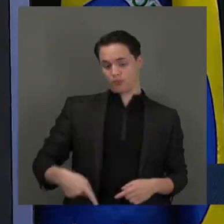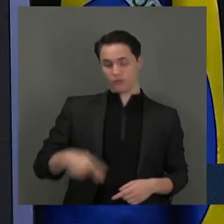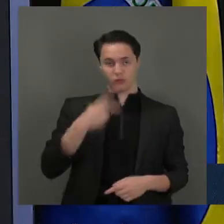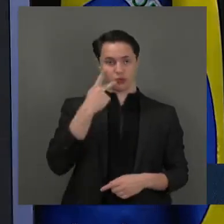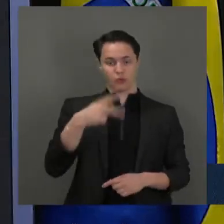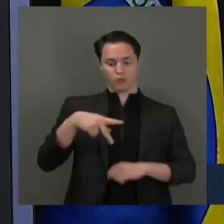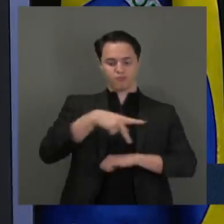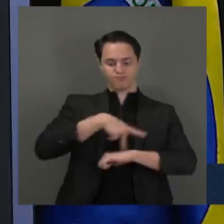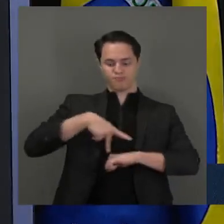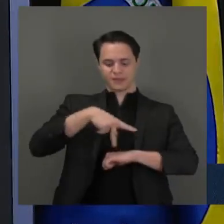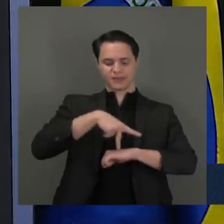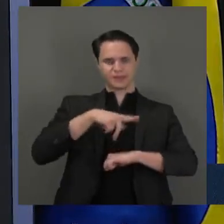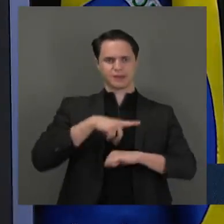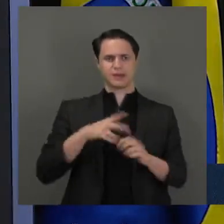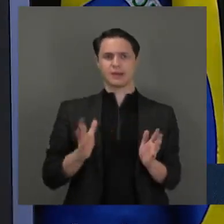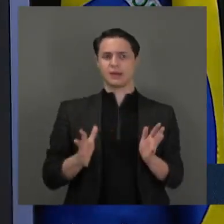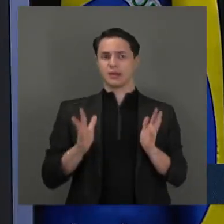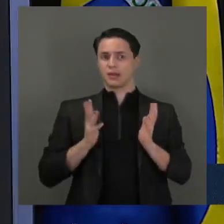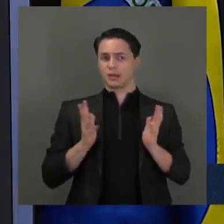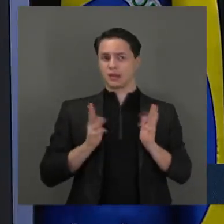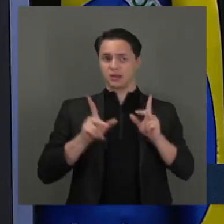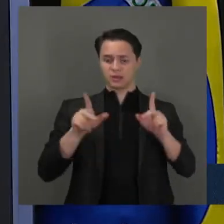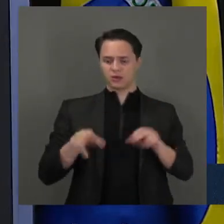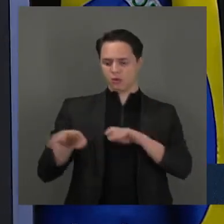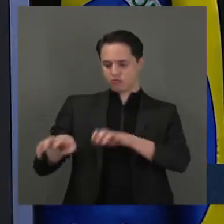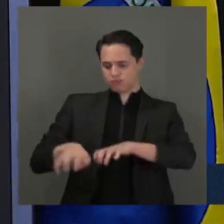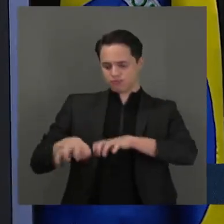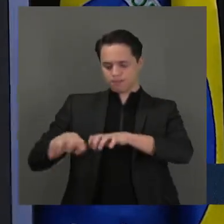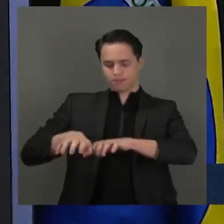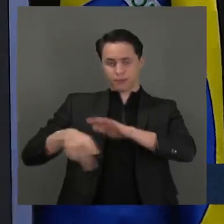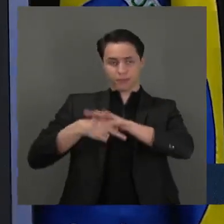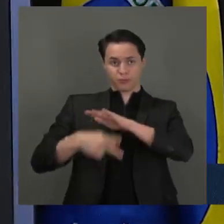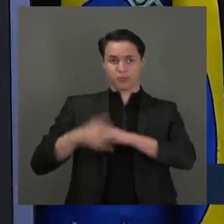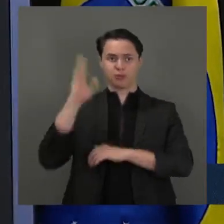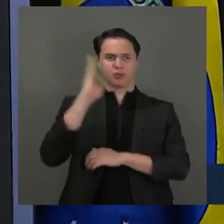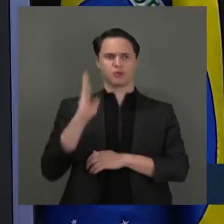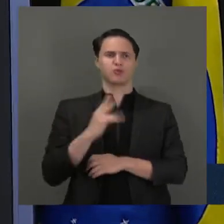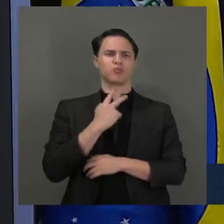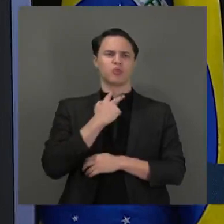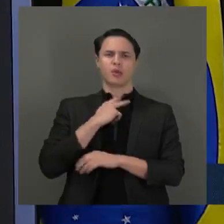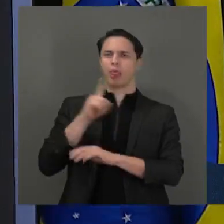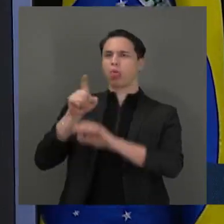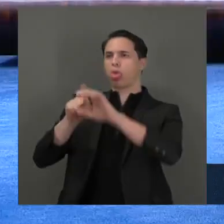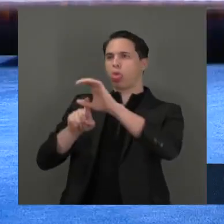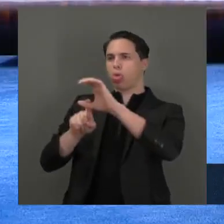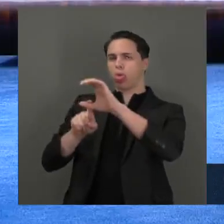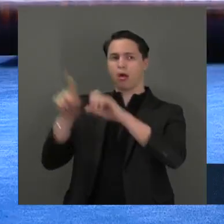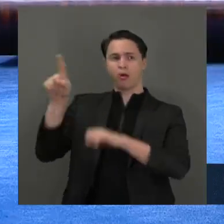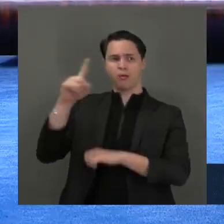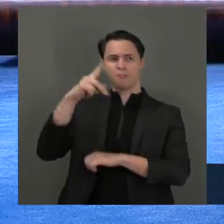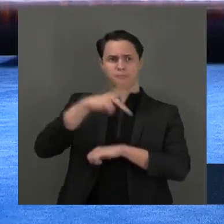país que tem a riqueza agrícola do Brasil não pode ser dependente,